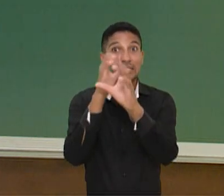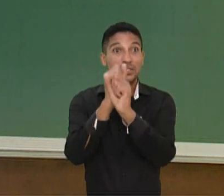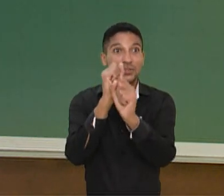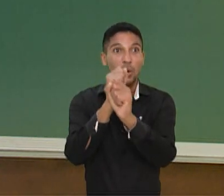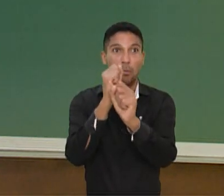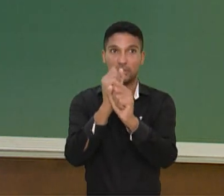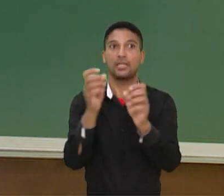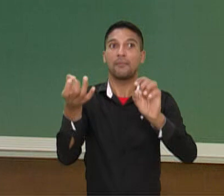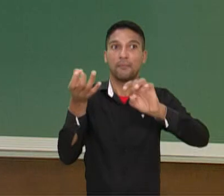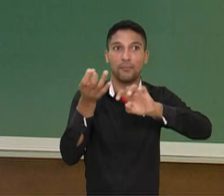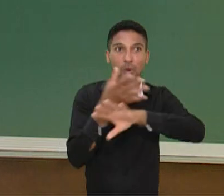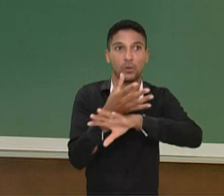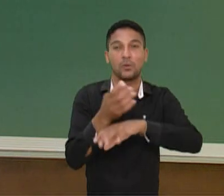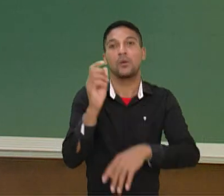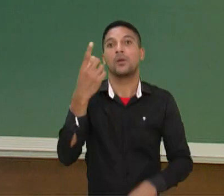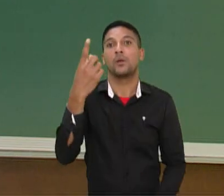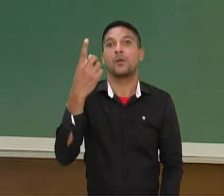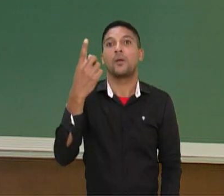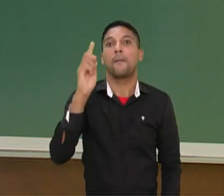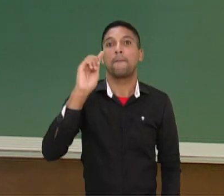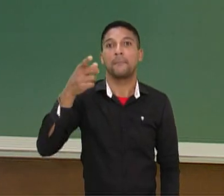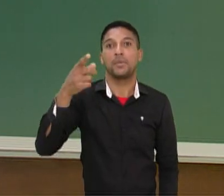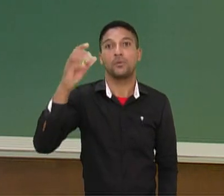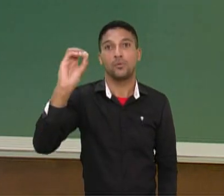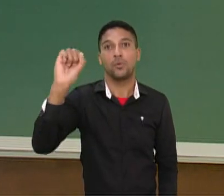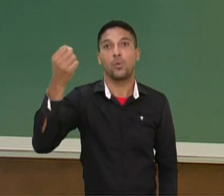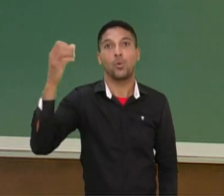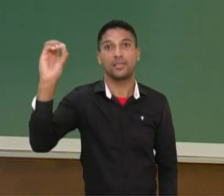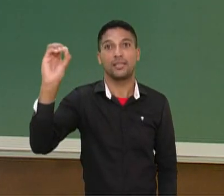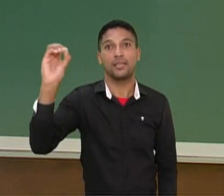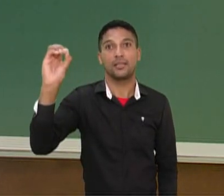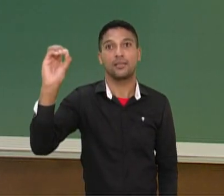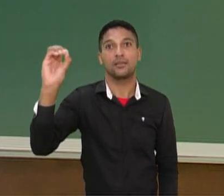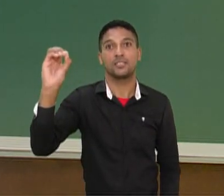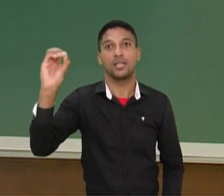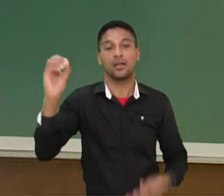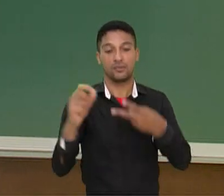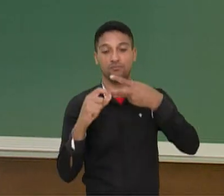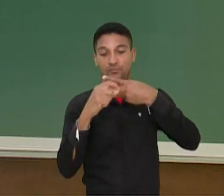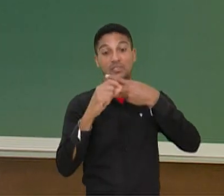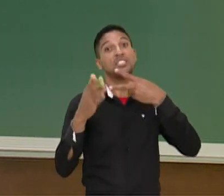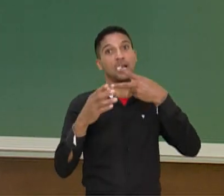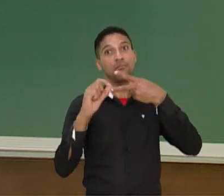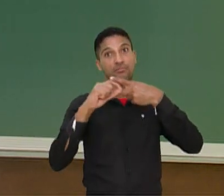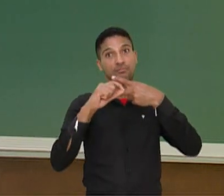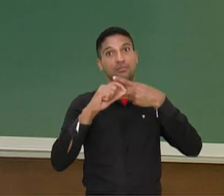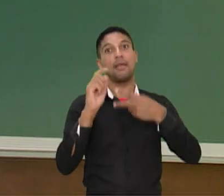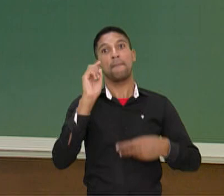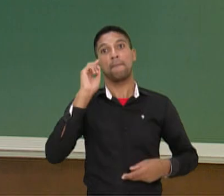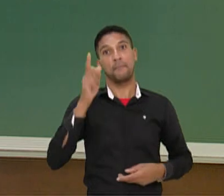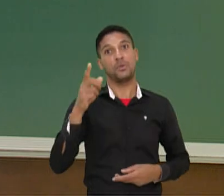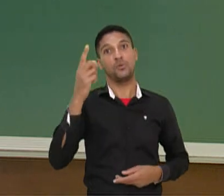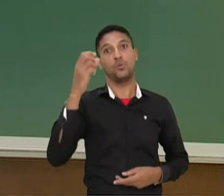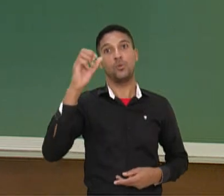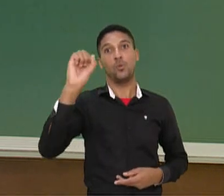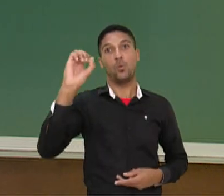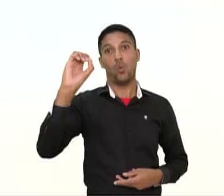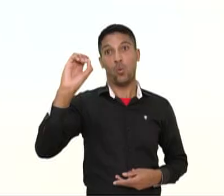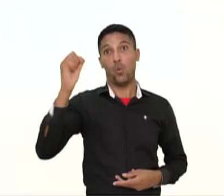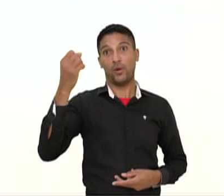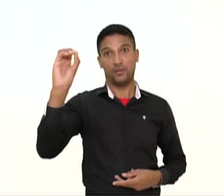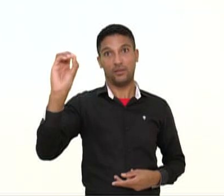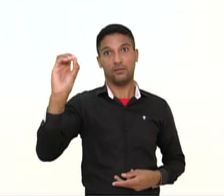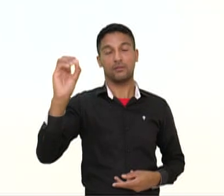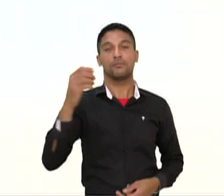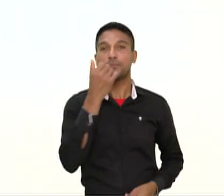agora. A gente gosta de complicar um pouquinho, né? Senão não tem graça, você tem que fazer continha. Ele quer que você marque qual é o